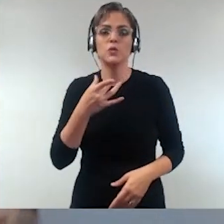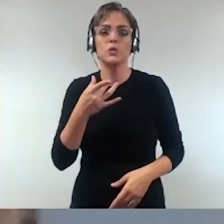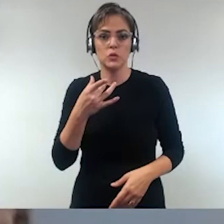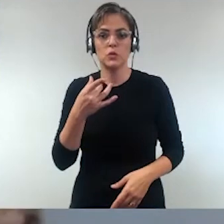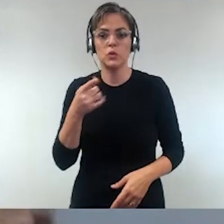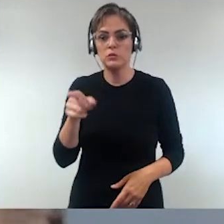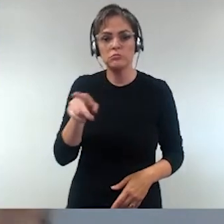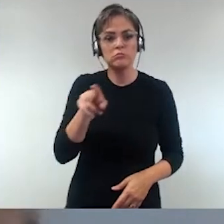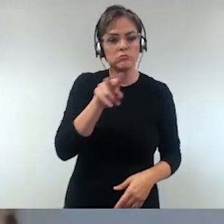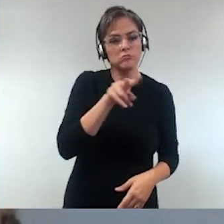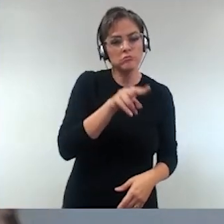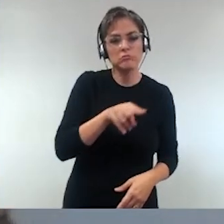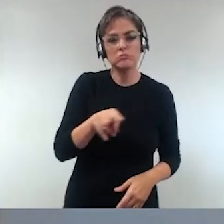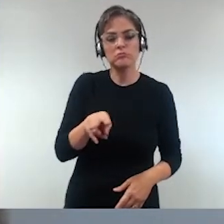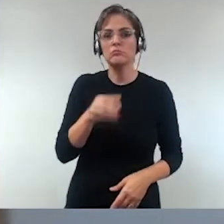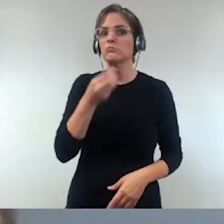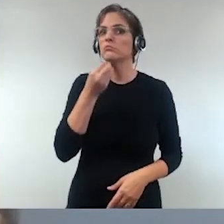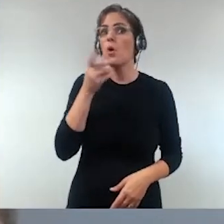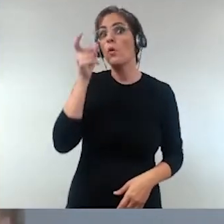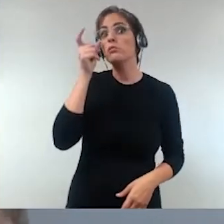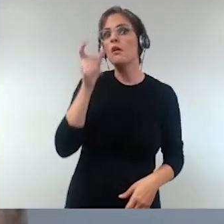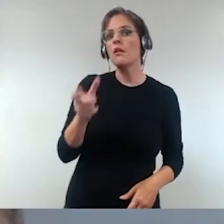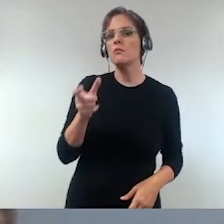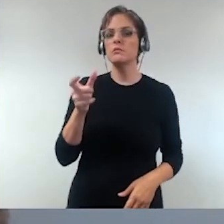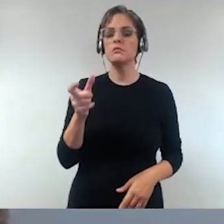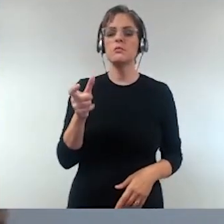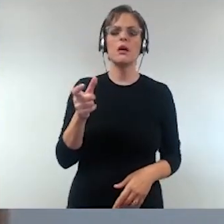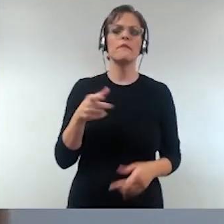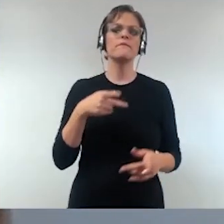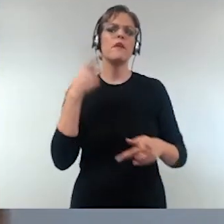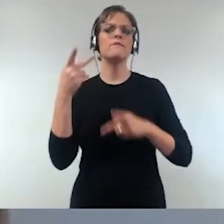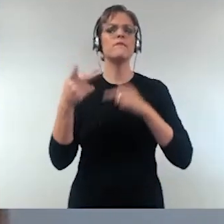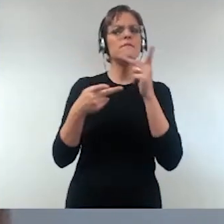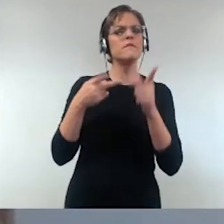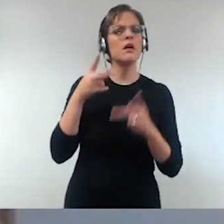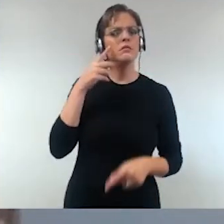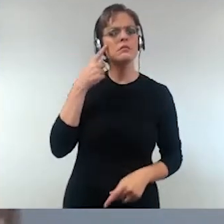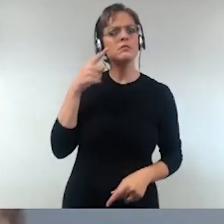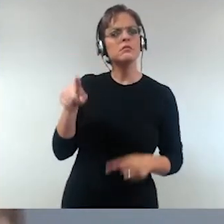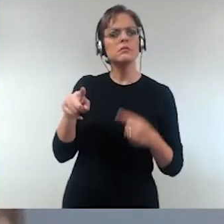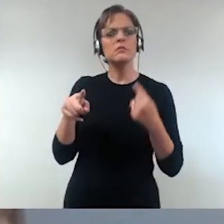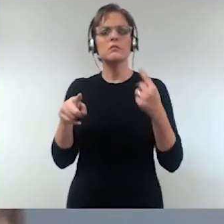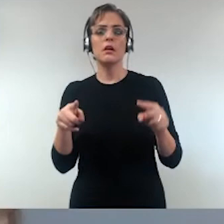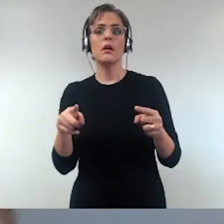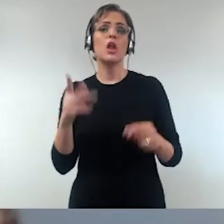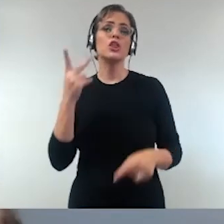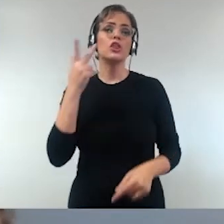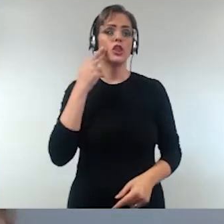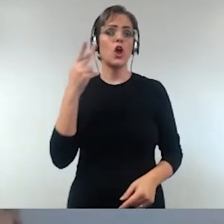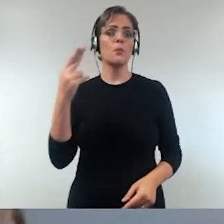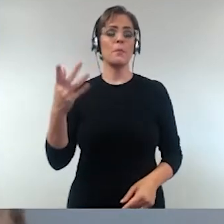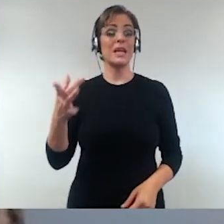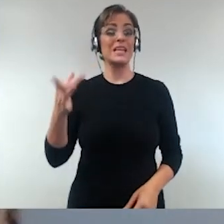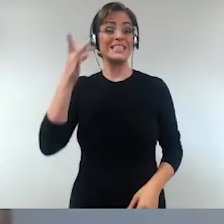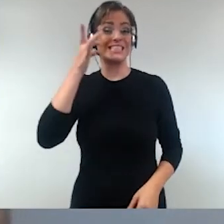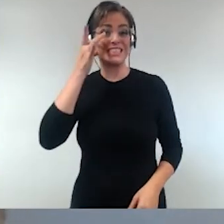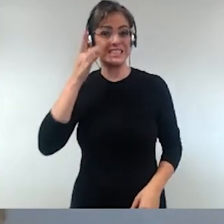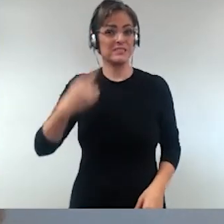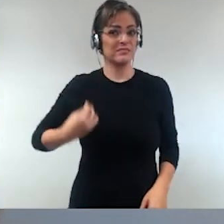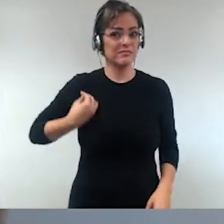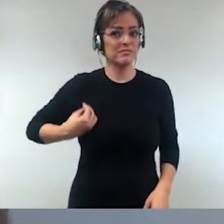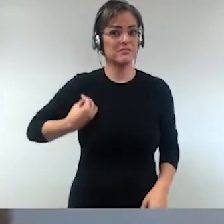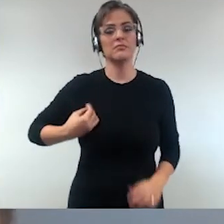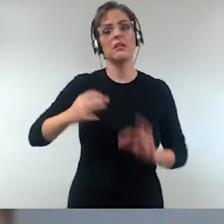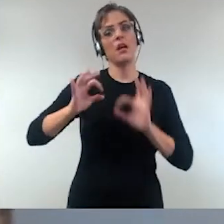julgadores. Né? Então, isso dá um feedback interessante, enquanto a gente fala, ter a proximidade que, geralmente, numa sessão presencial, havia